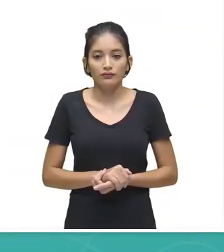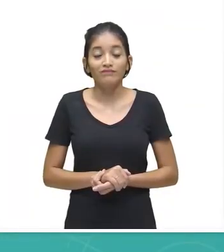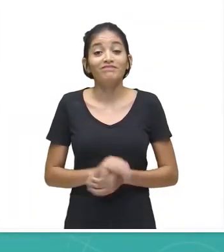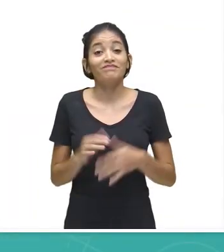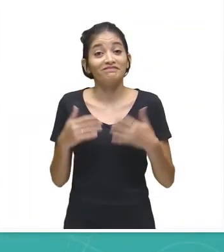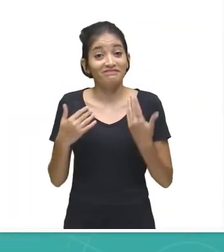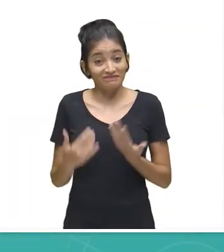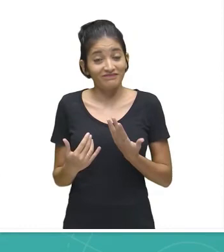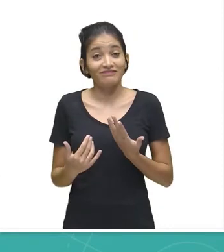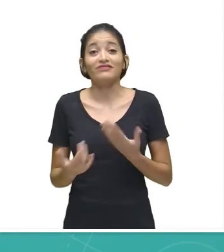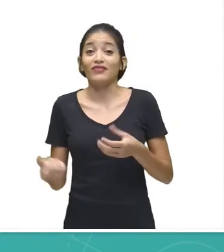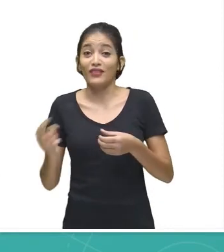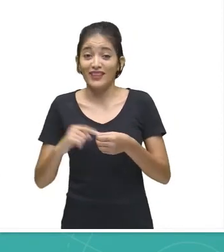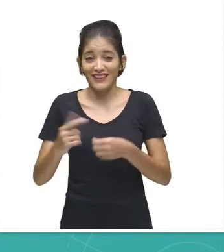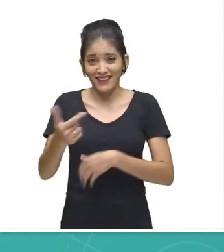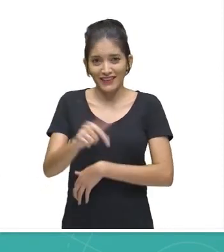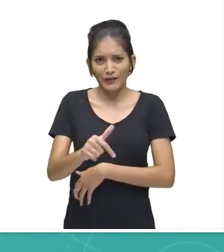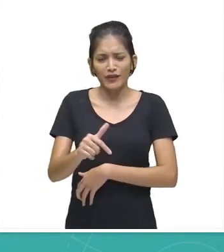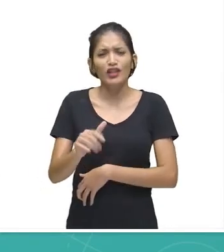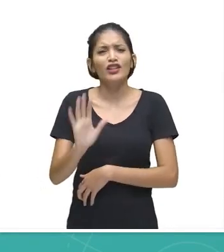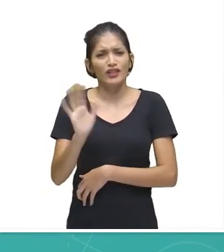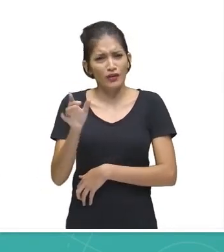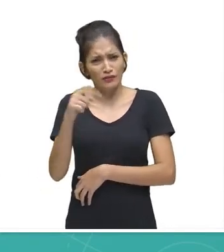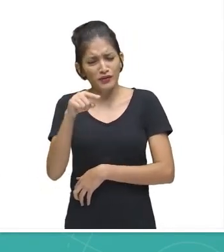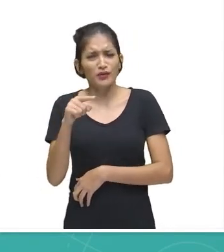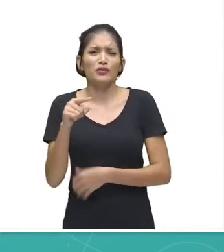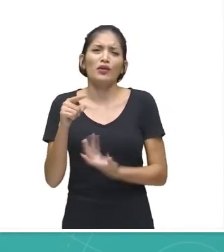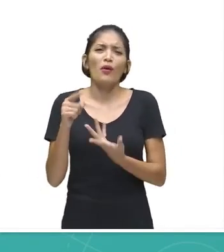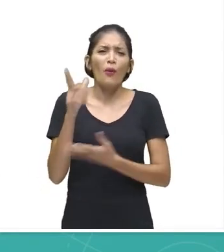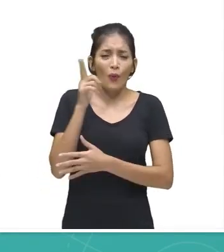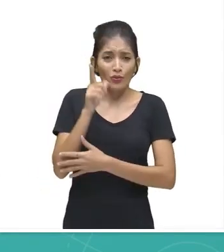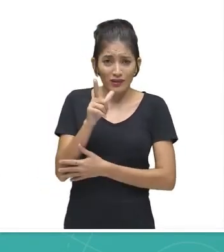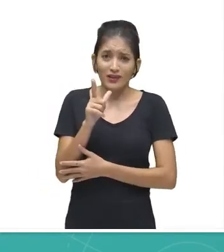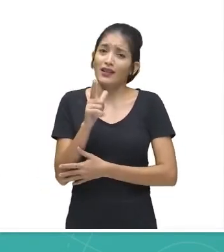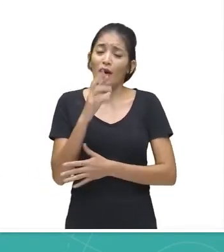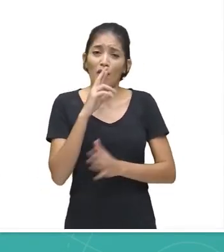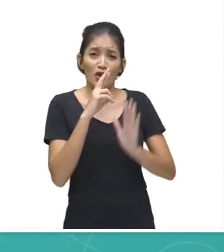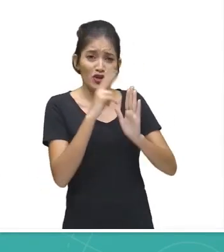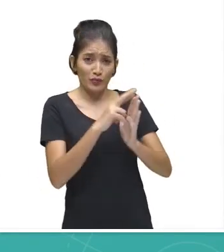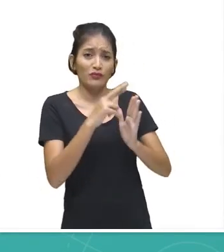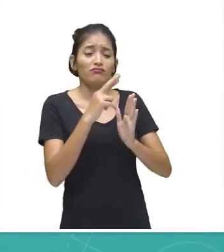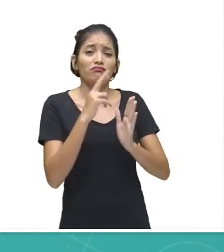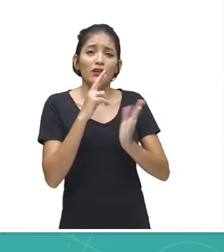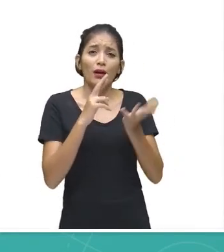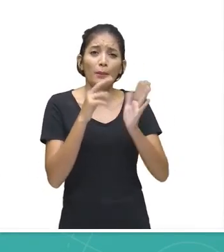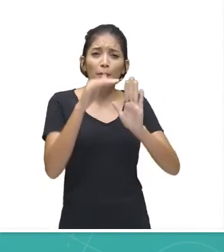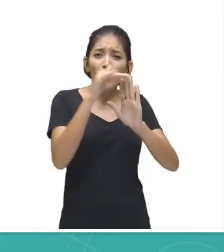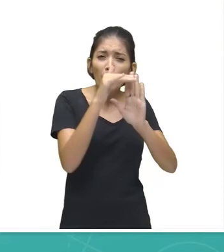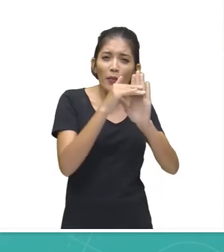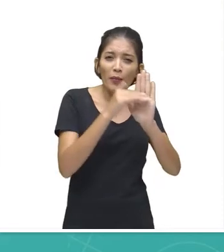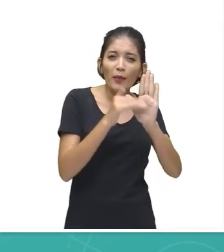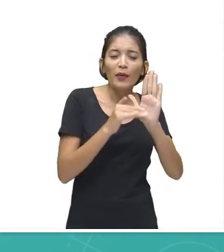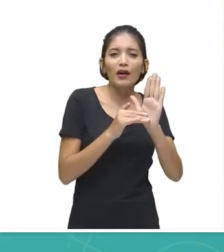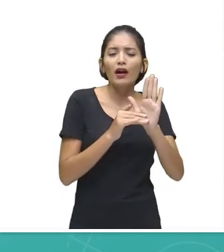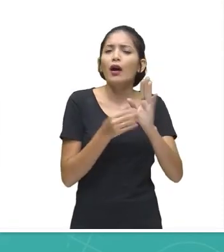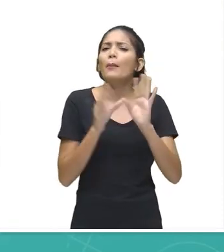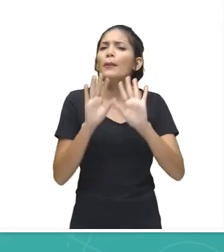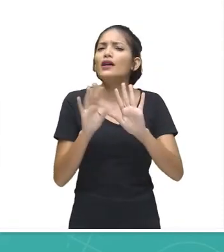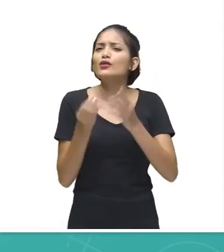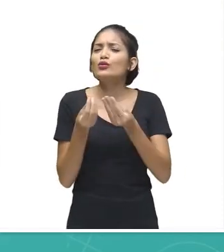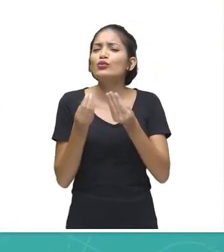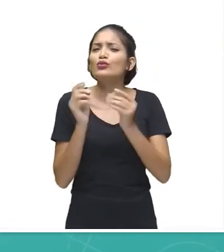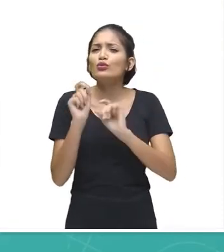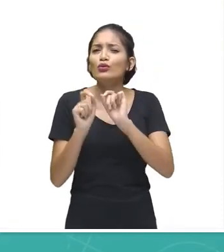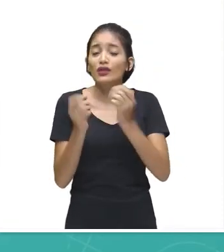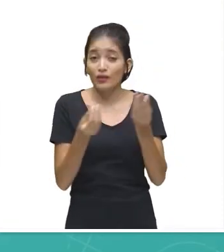Então, pessoal, voltamos. E aí, deu para vocês construírem a nossa lista de valores? O que vocês colocaram aí?